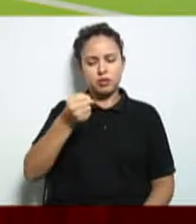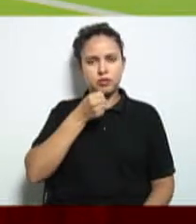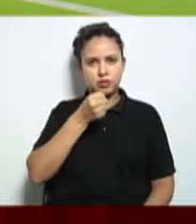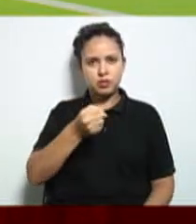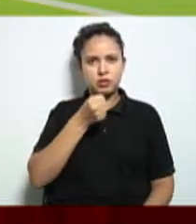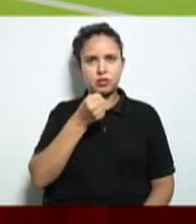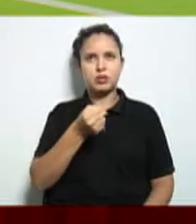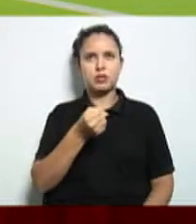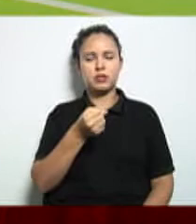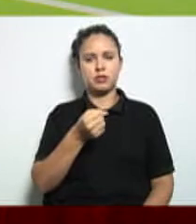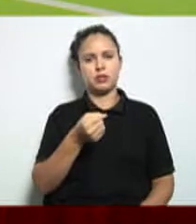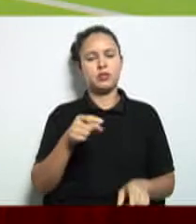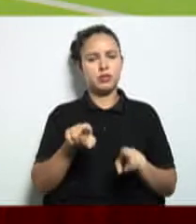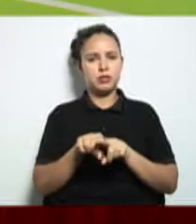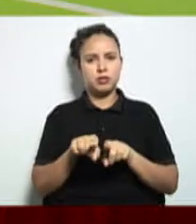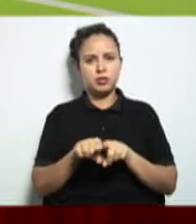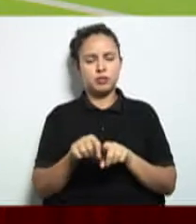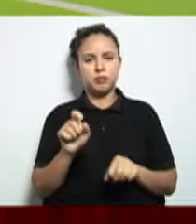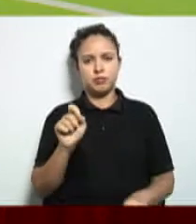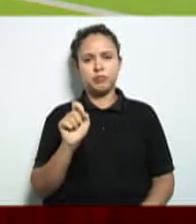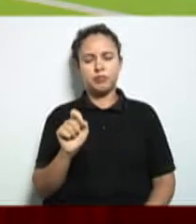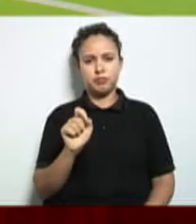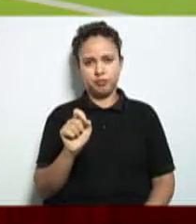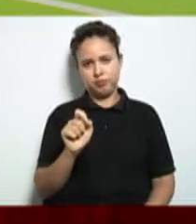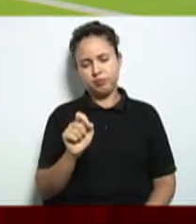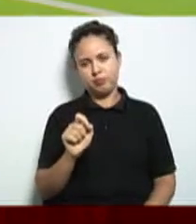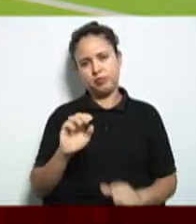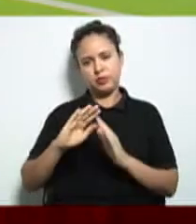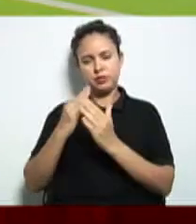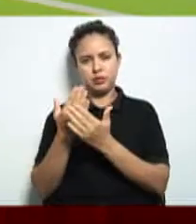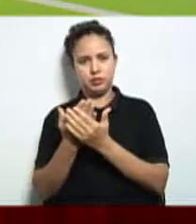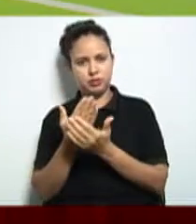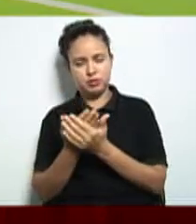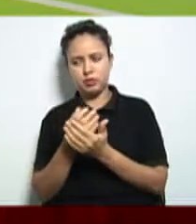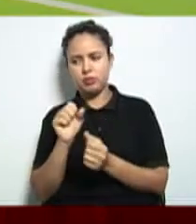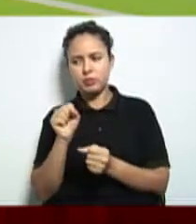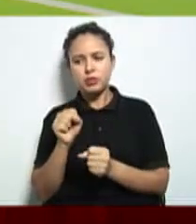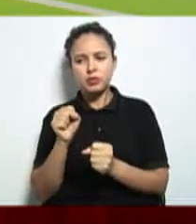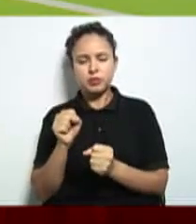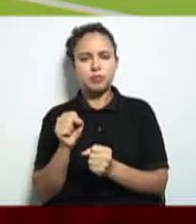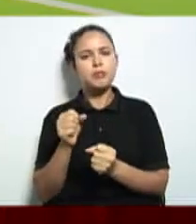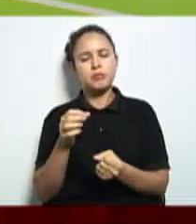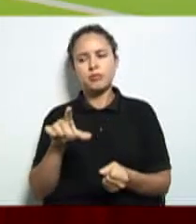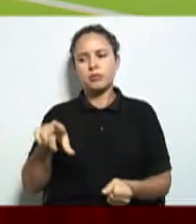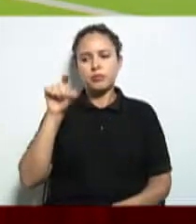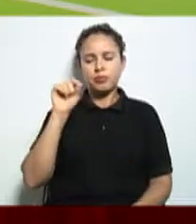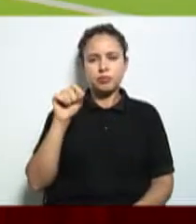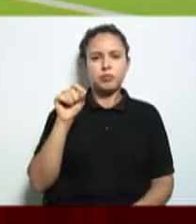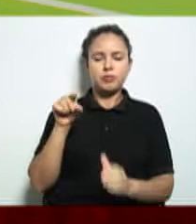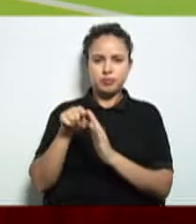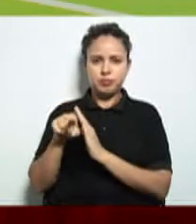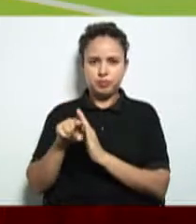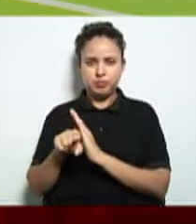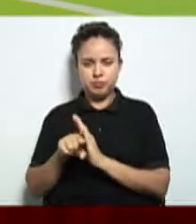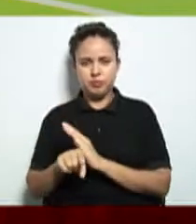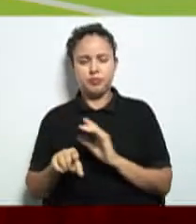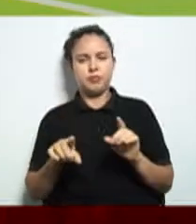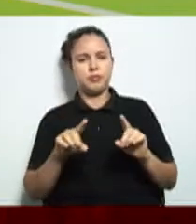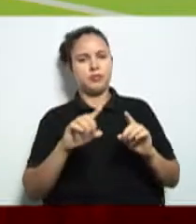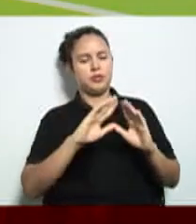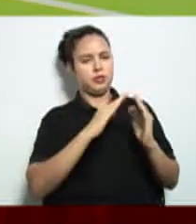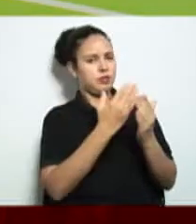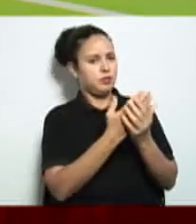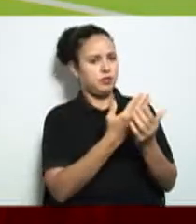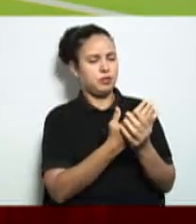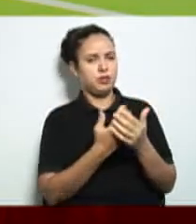Souza Gomes, lá de Rio Pardo, talvez possa optar por um questionário, né, na hora de fazer a sua pesquisa, e os alunos da escola Ana Nery,